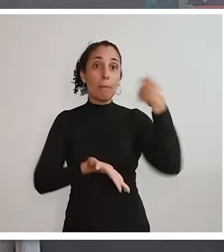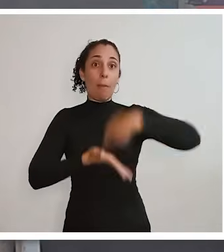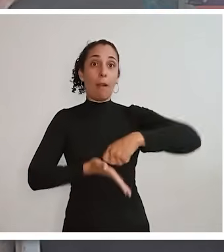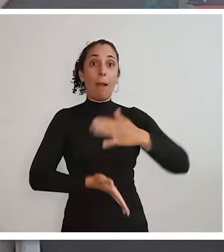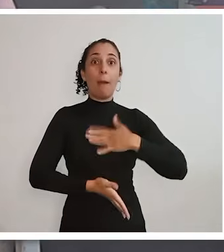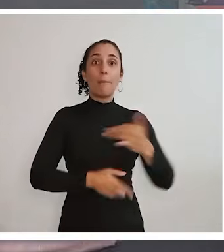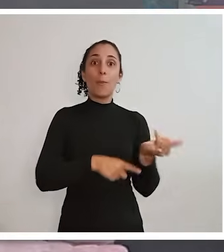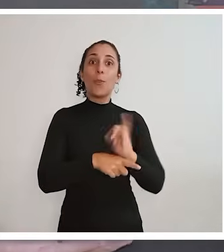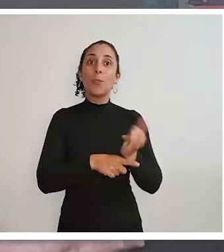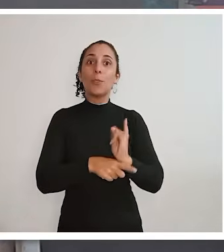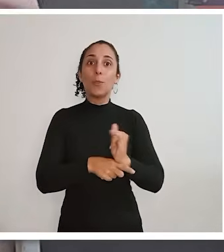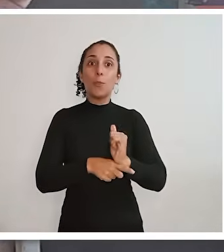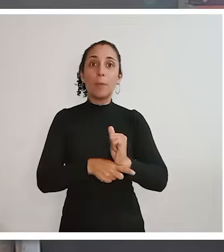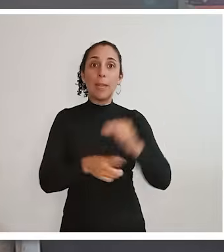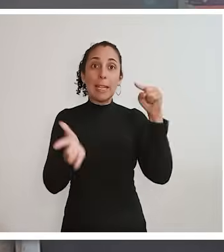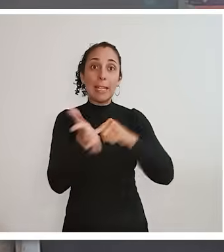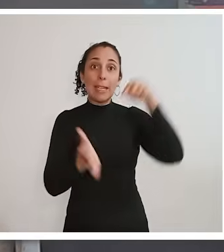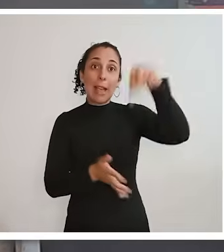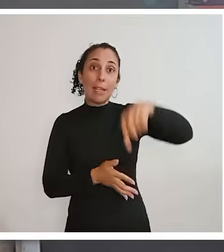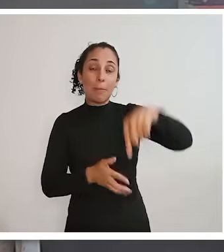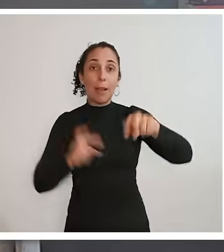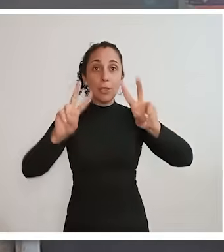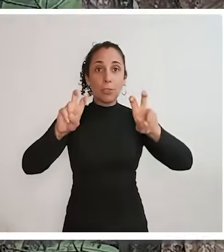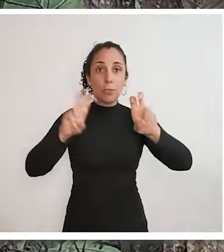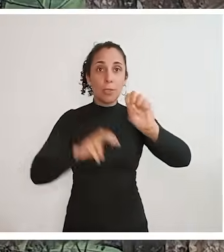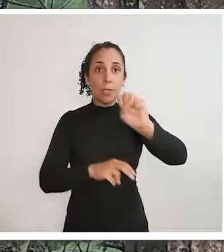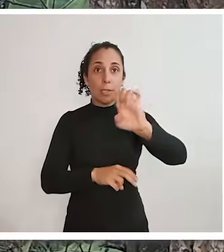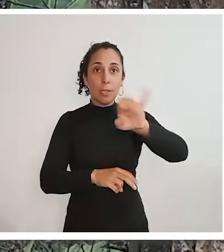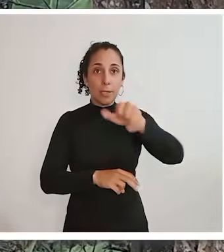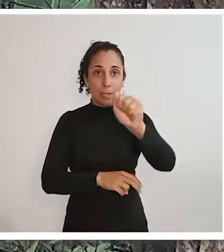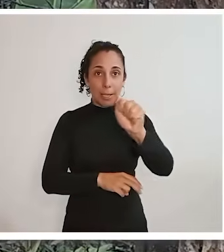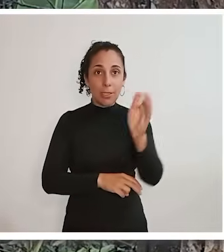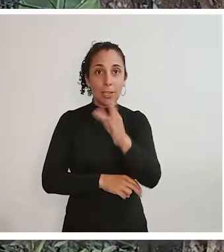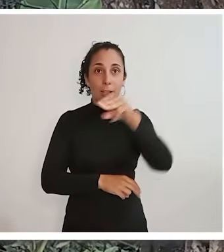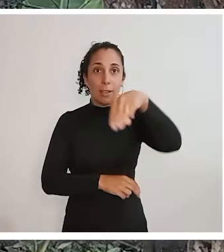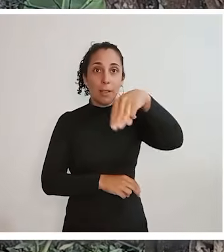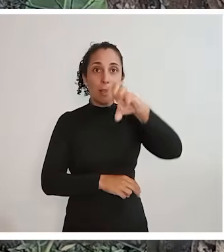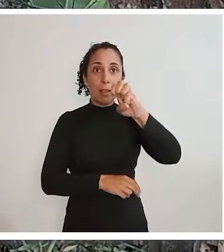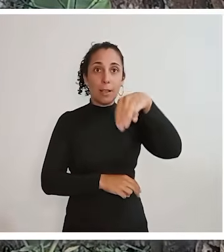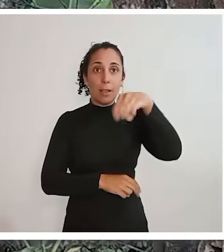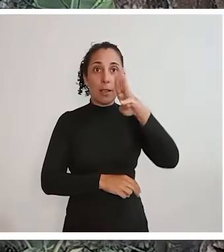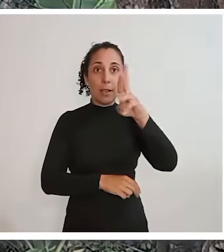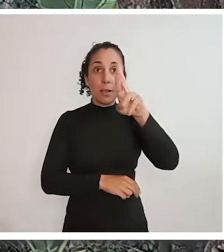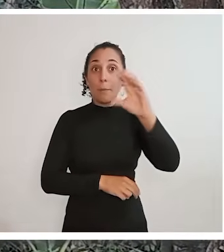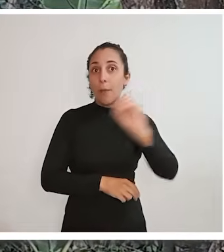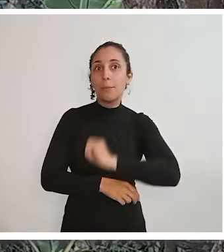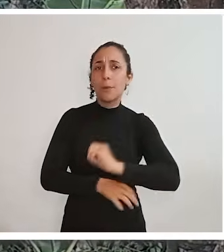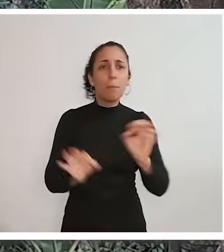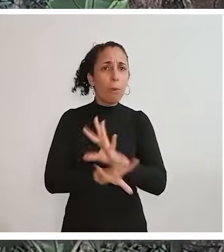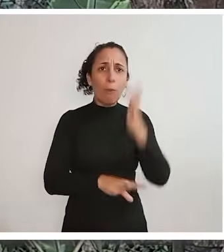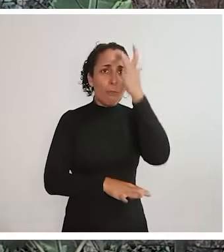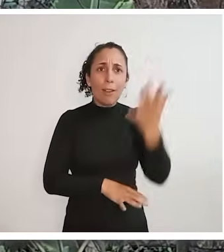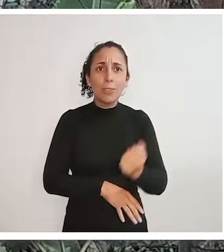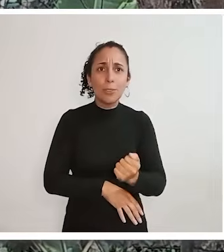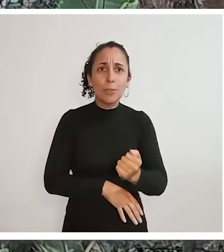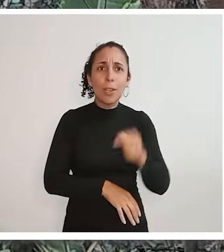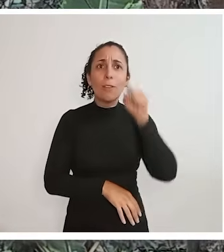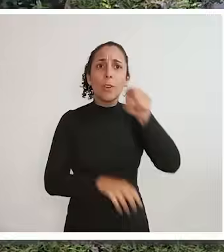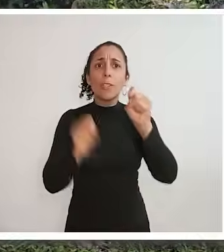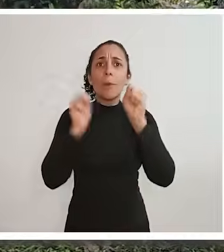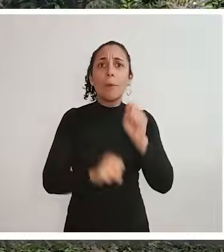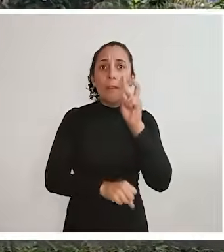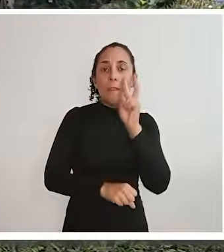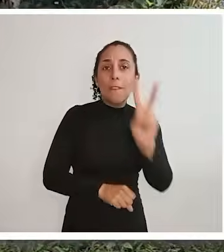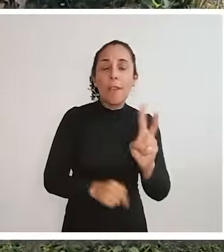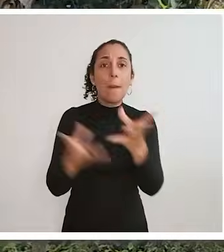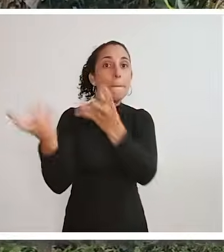tripsefotos@gmail.com. Ou melhor ainda, você pode se tornar membro do canal. É só clicar no botãozinho aqui embaixo, seja membro, seguir as instruções que é bem fácil e pronto.